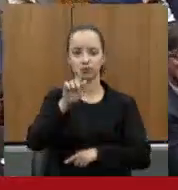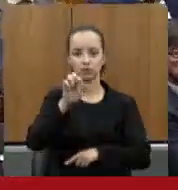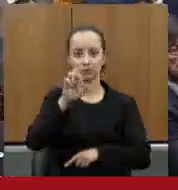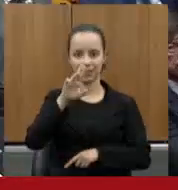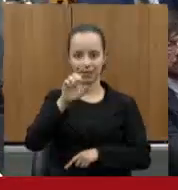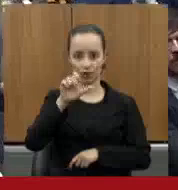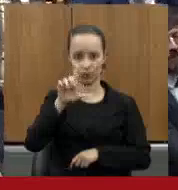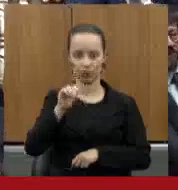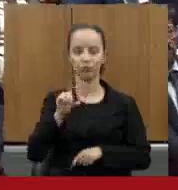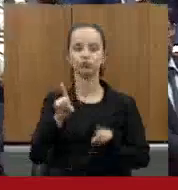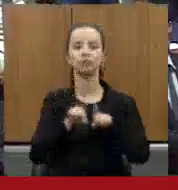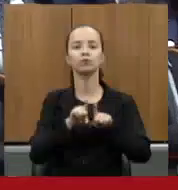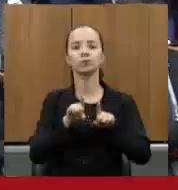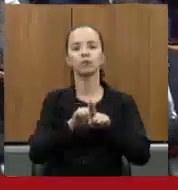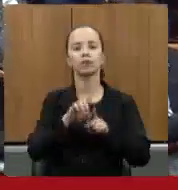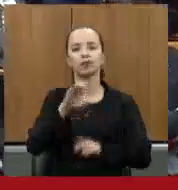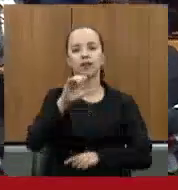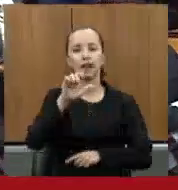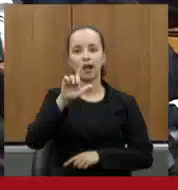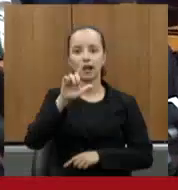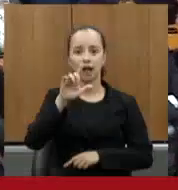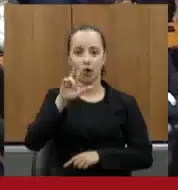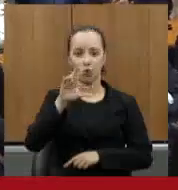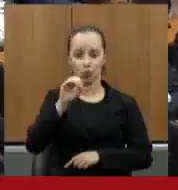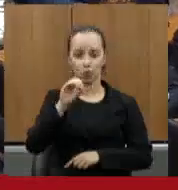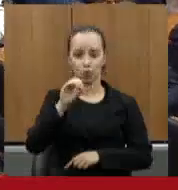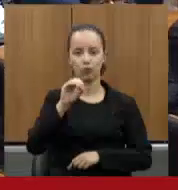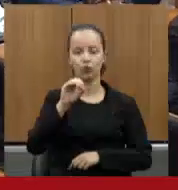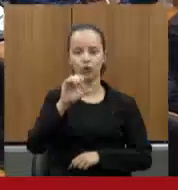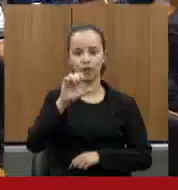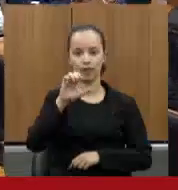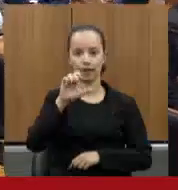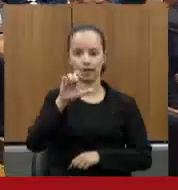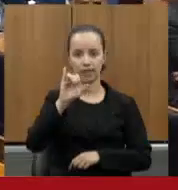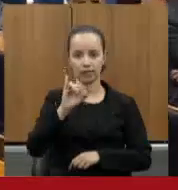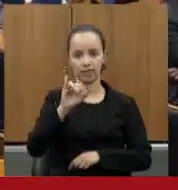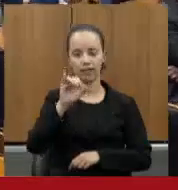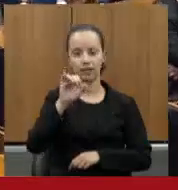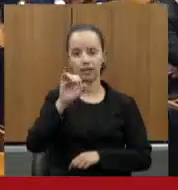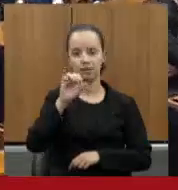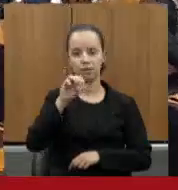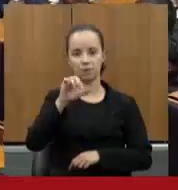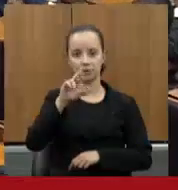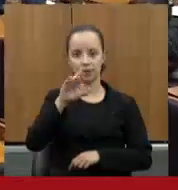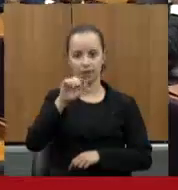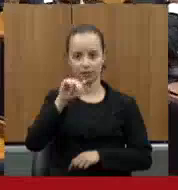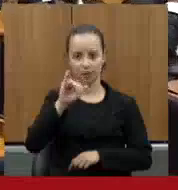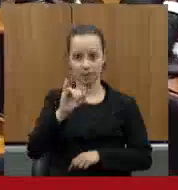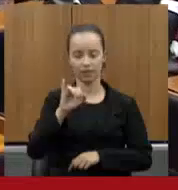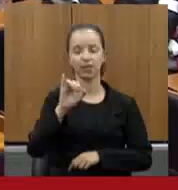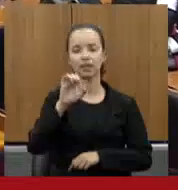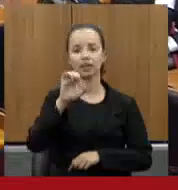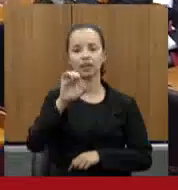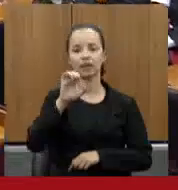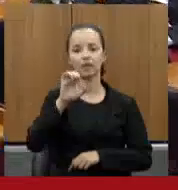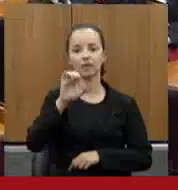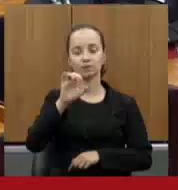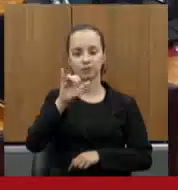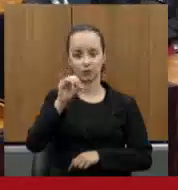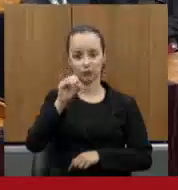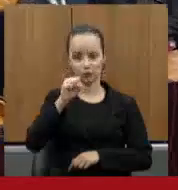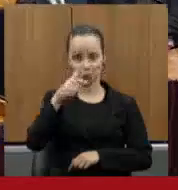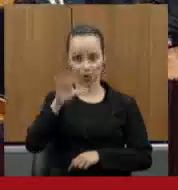Pimenta, Glaicon Franco, Eli Tarquínio, Irã Barbosa, Isauro Calais,